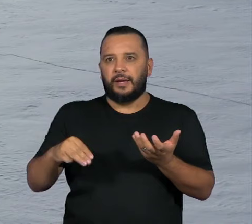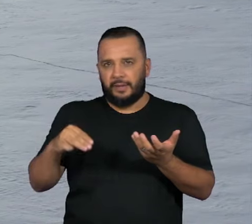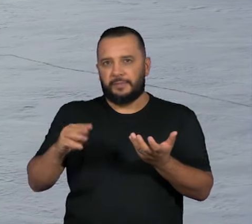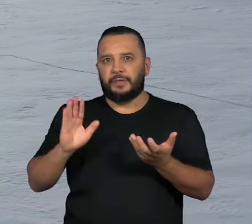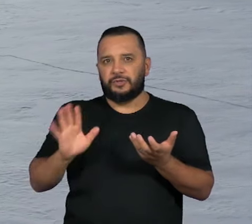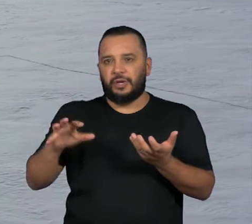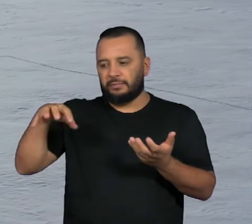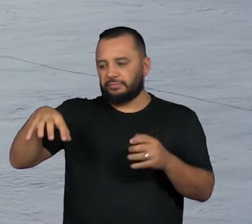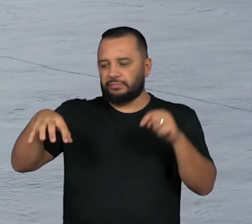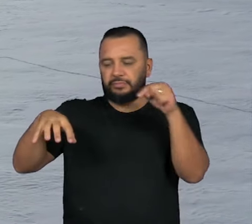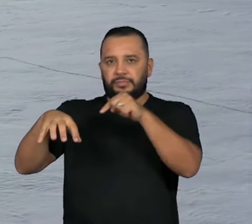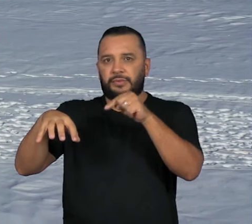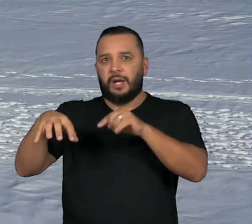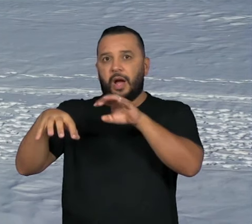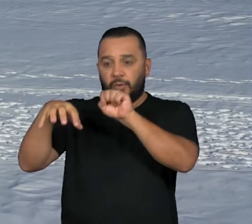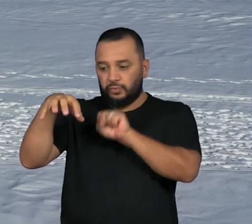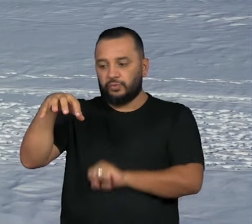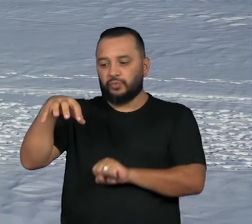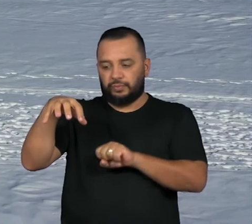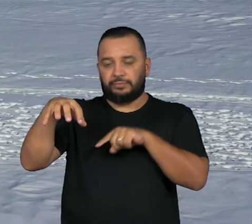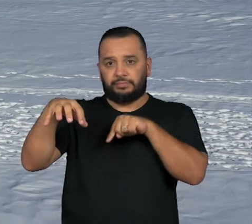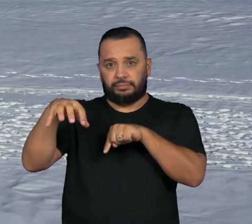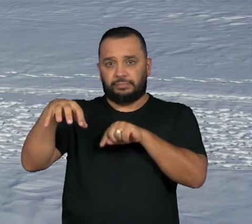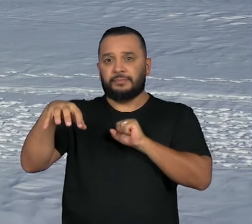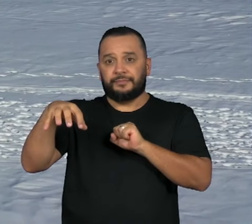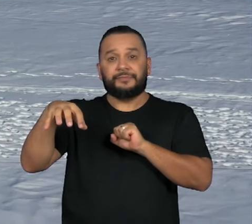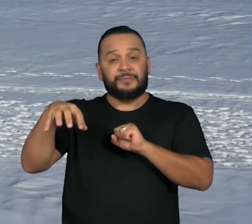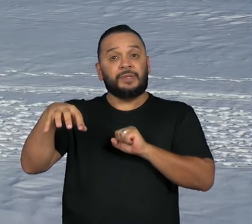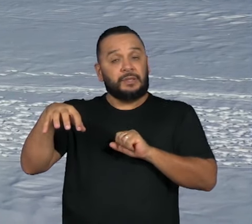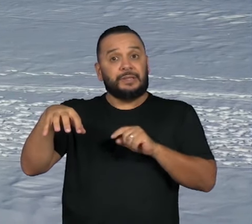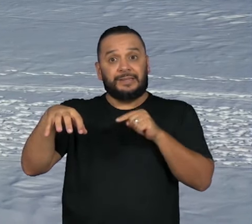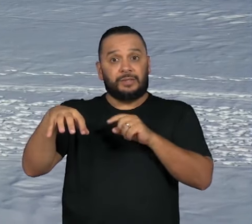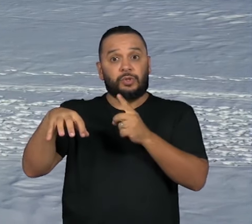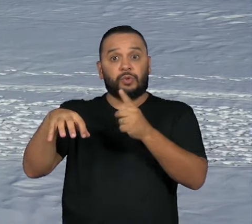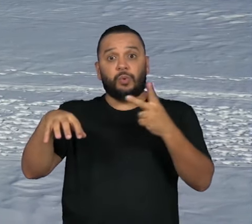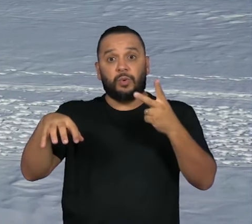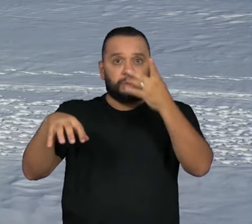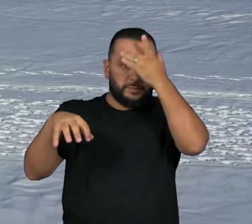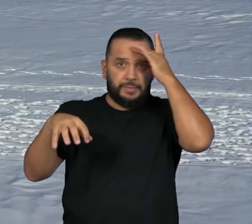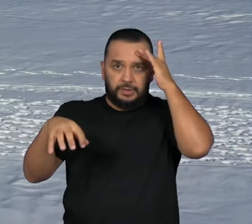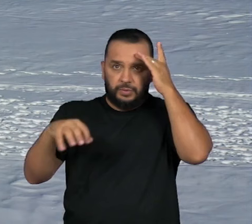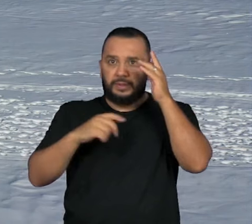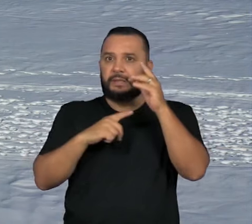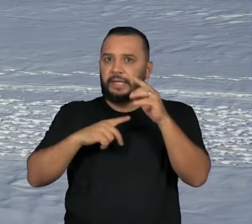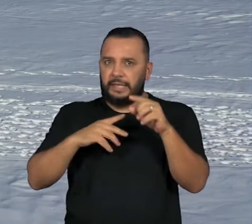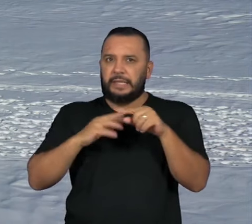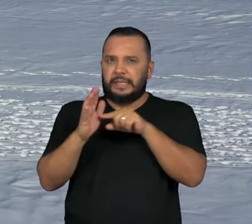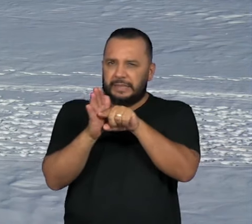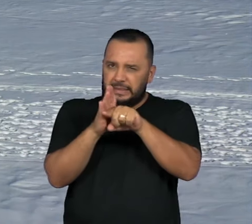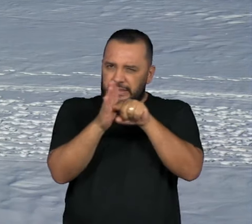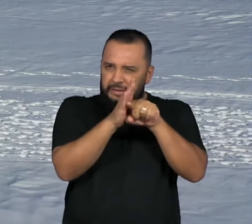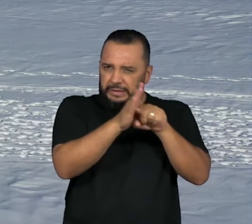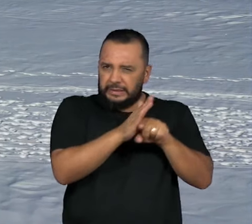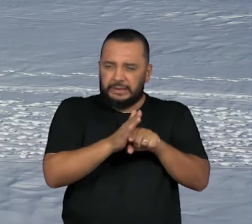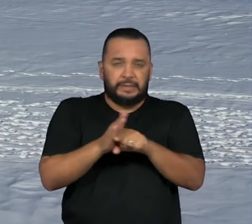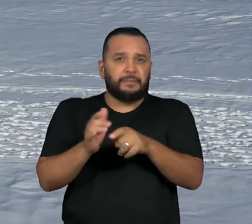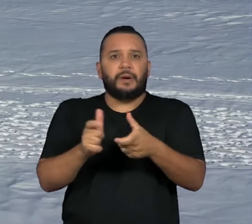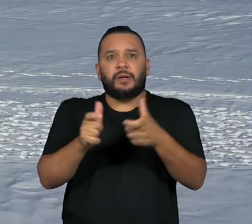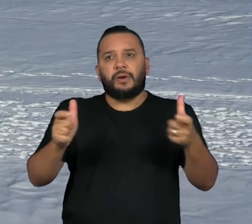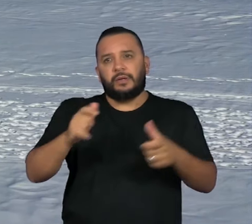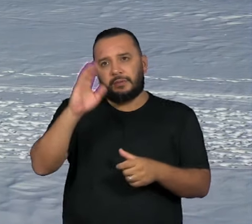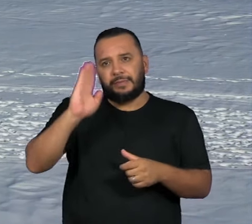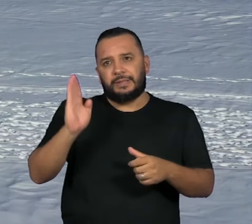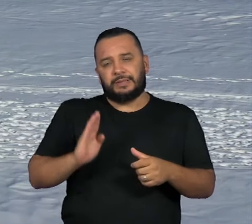Brasileira Comandante Ferraz. Aqui, 12 pesquisadores realizaram a maior expedição do país